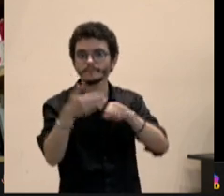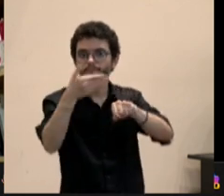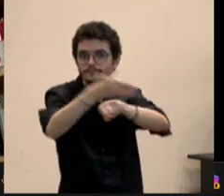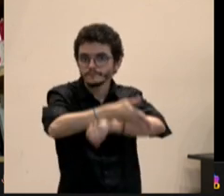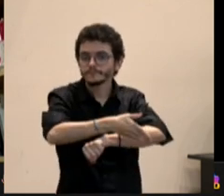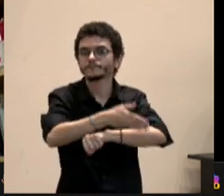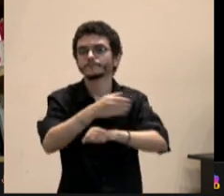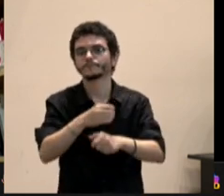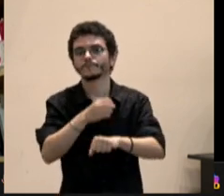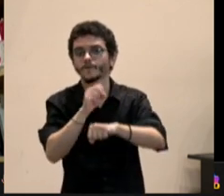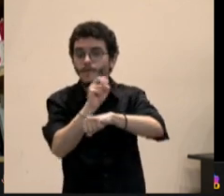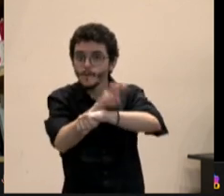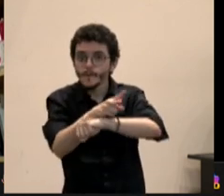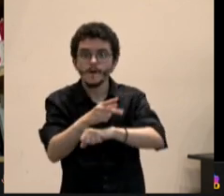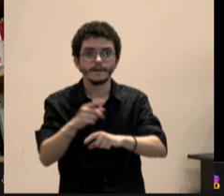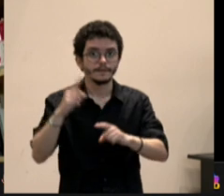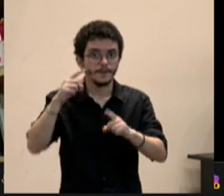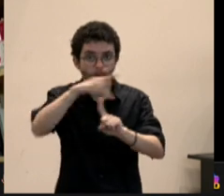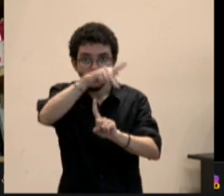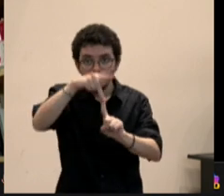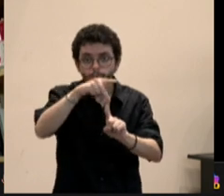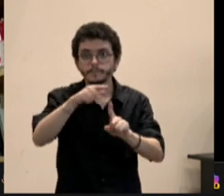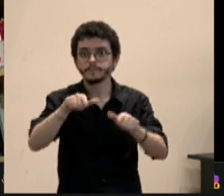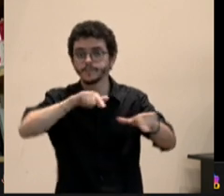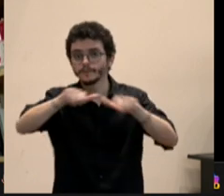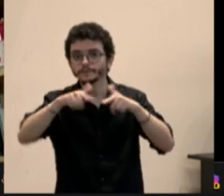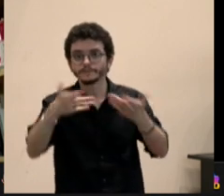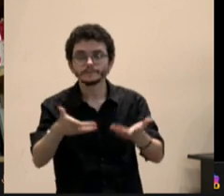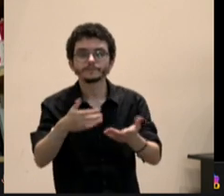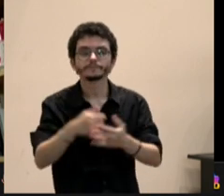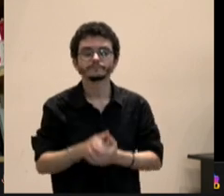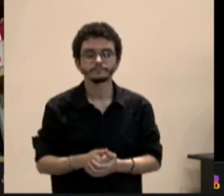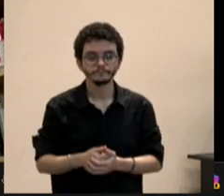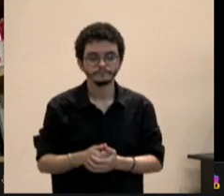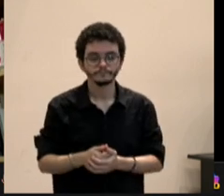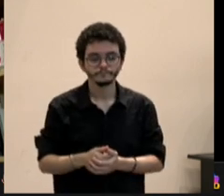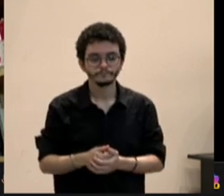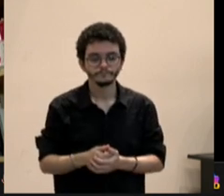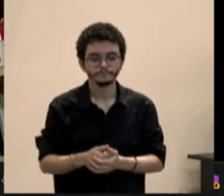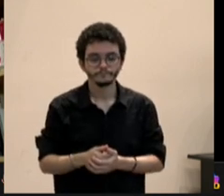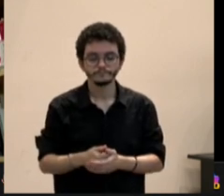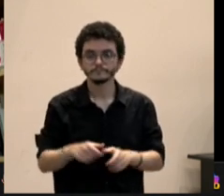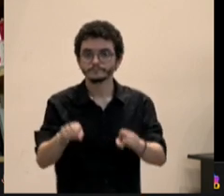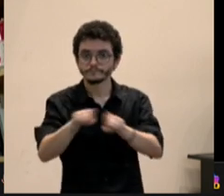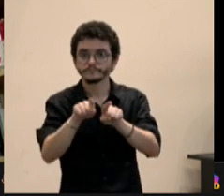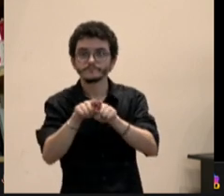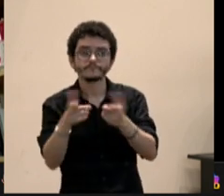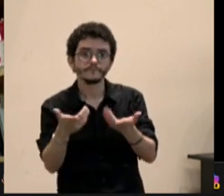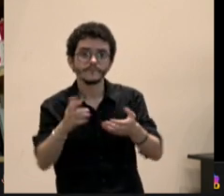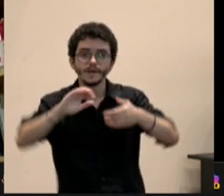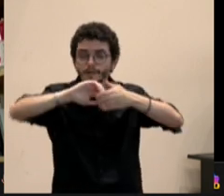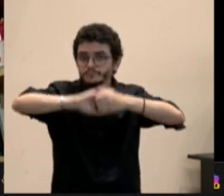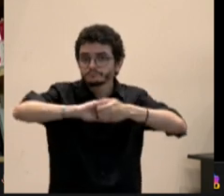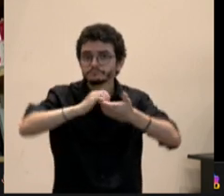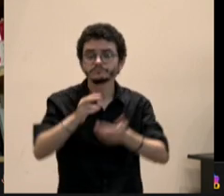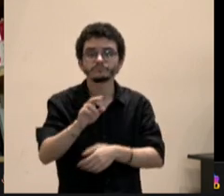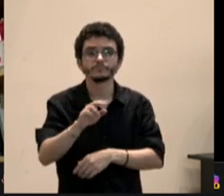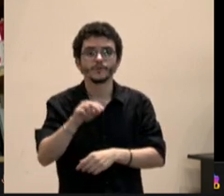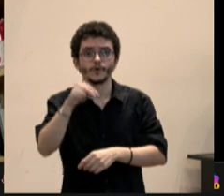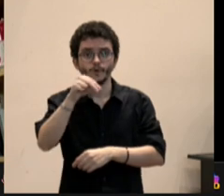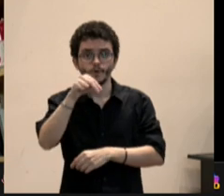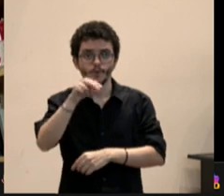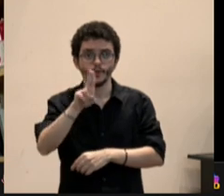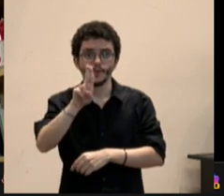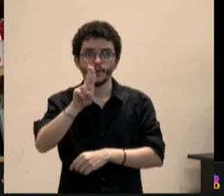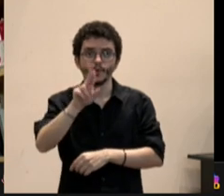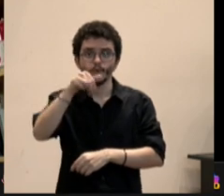concurso público, planos de carreira com financiamento específico, estável e em regime de colaboração entre a União, estados,